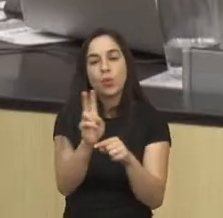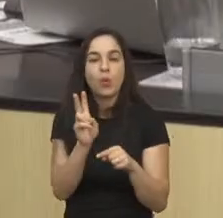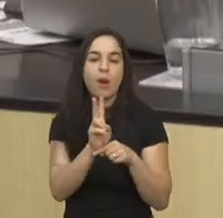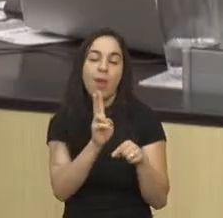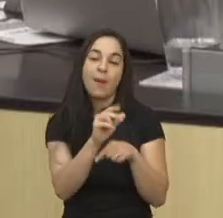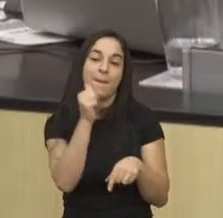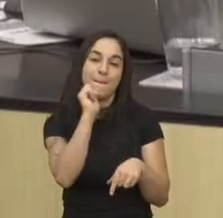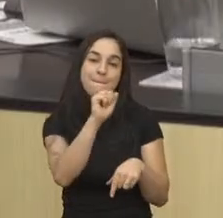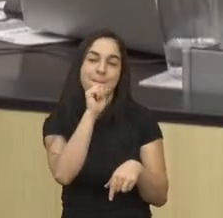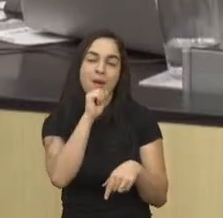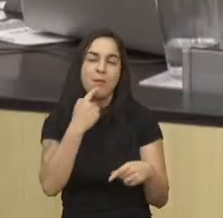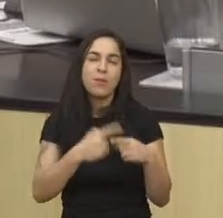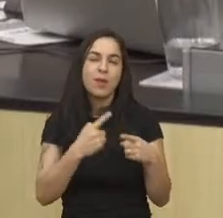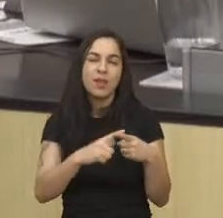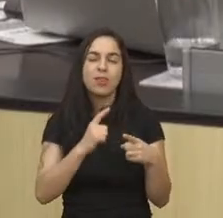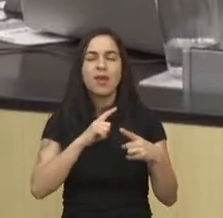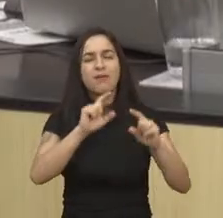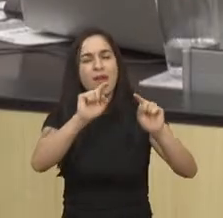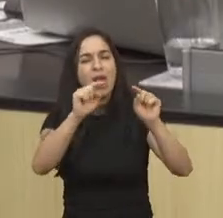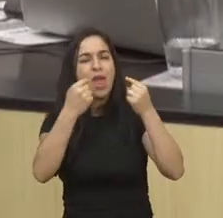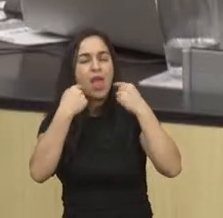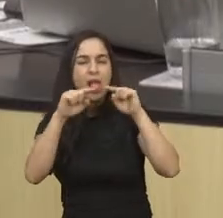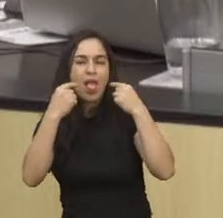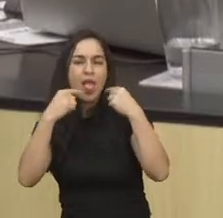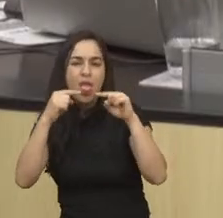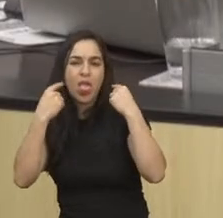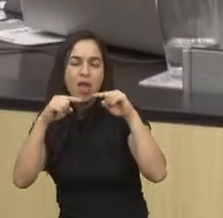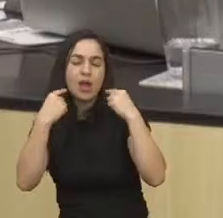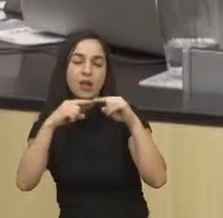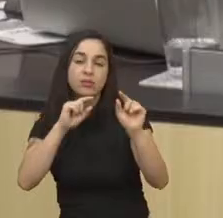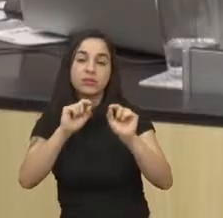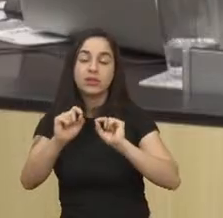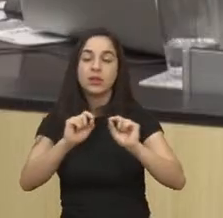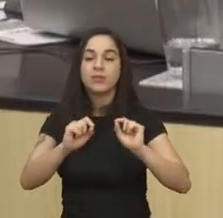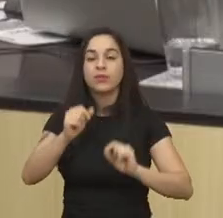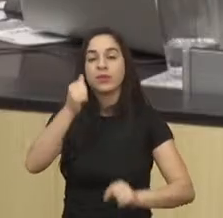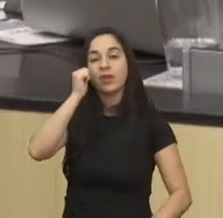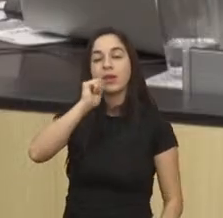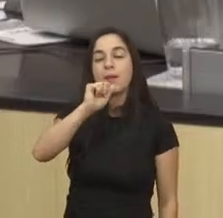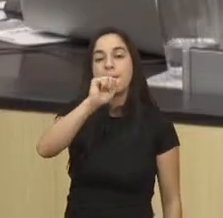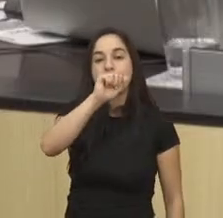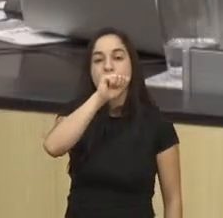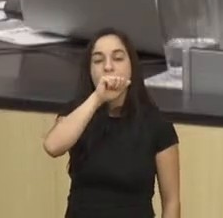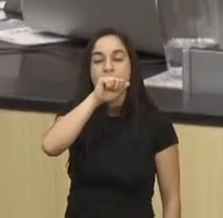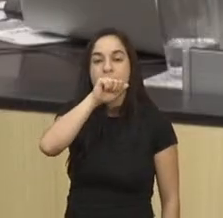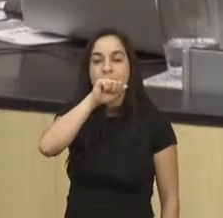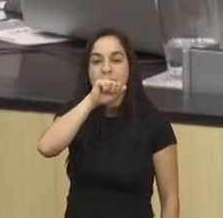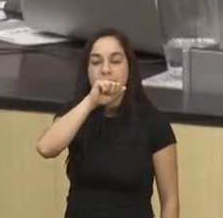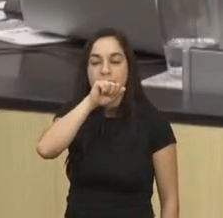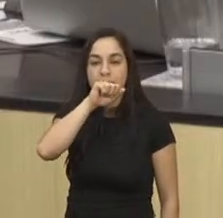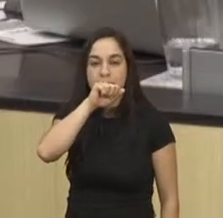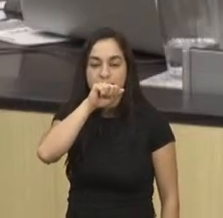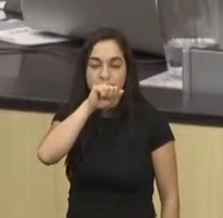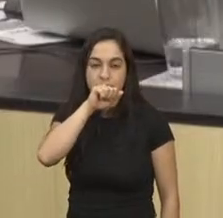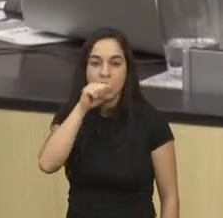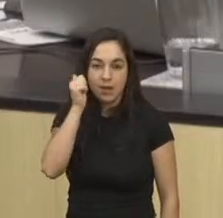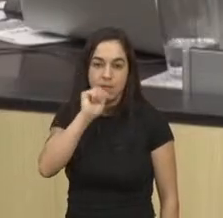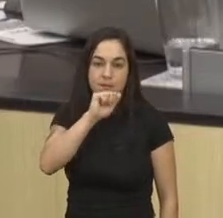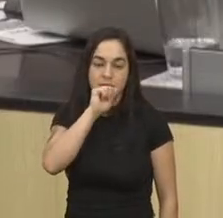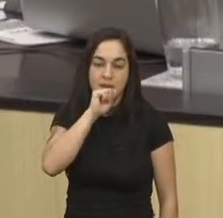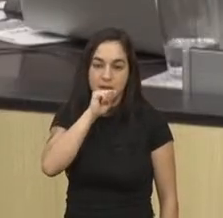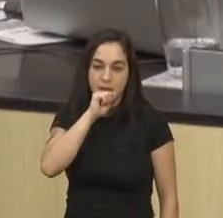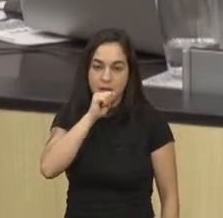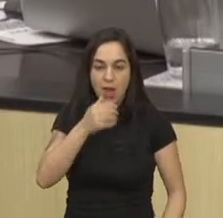várias queixas que nós recebemos com relação a mãezinhas que são tratadas igualmente no mesmo quarto, no mesmo leito,